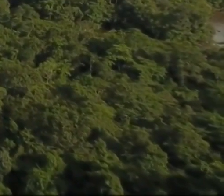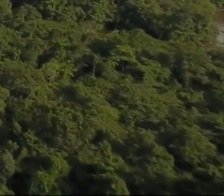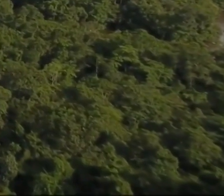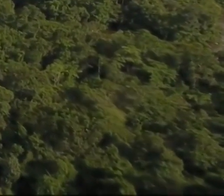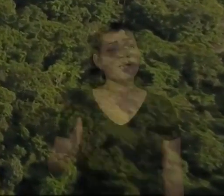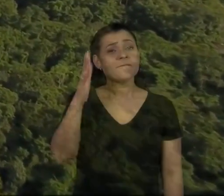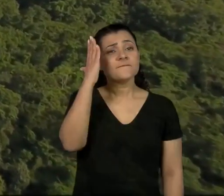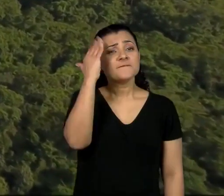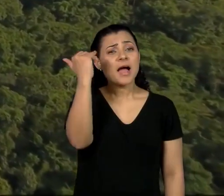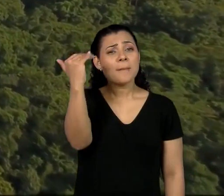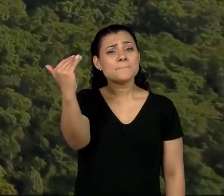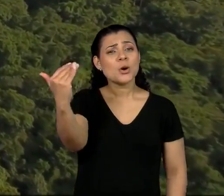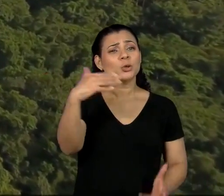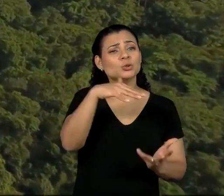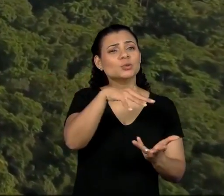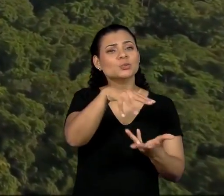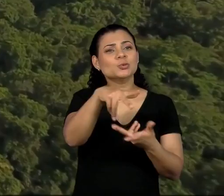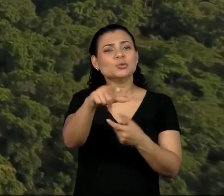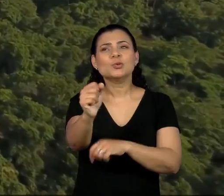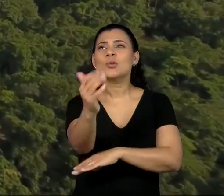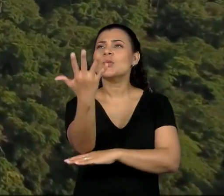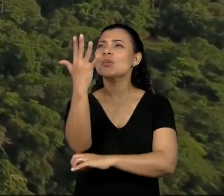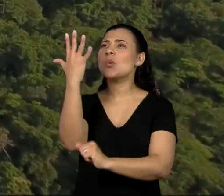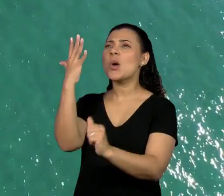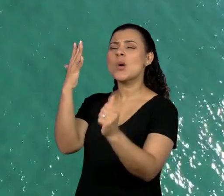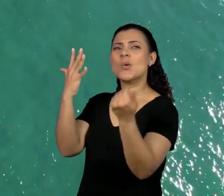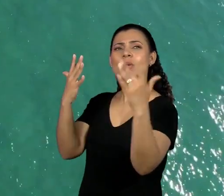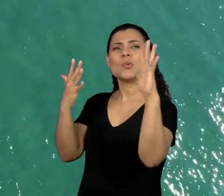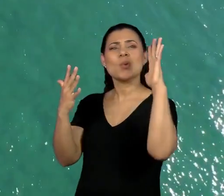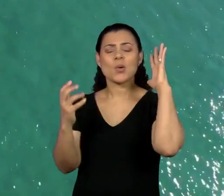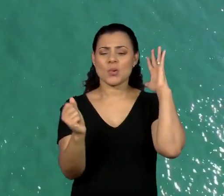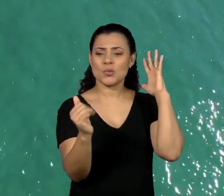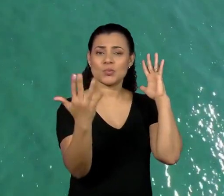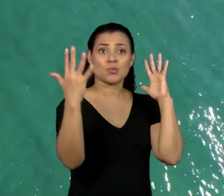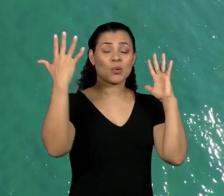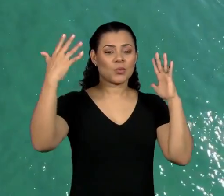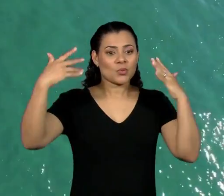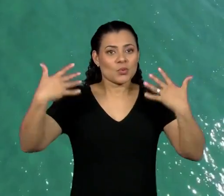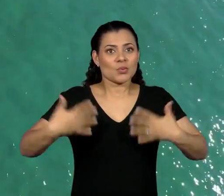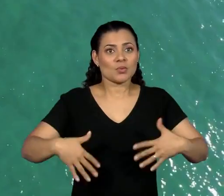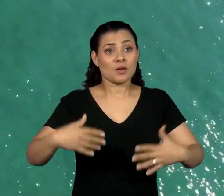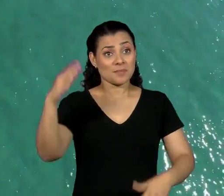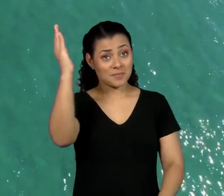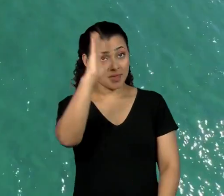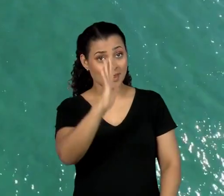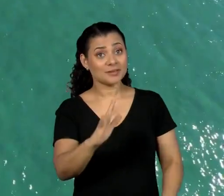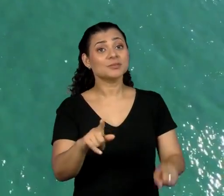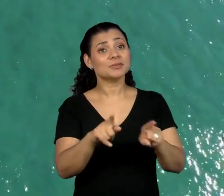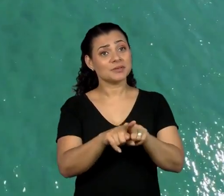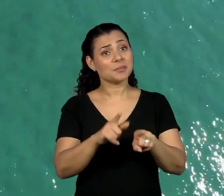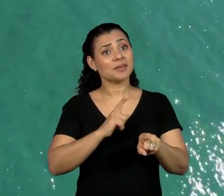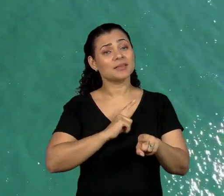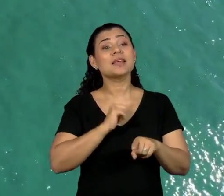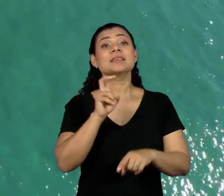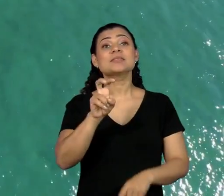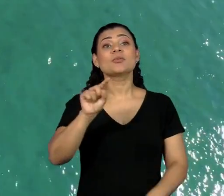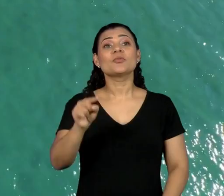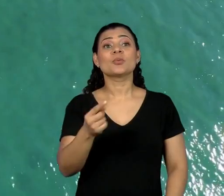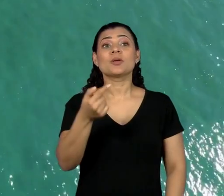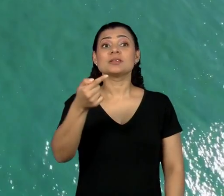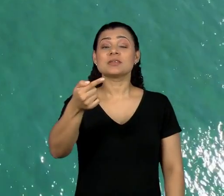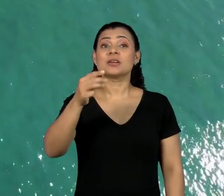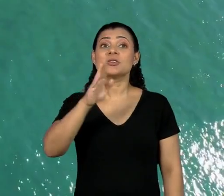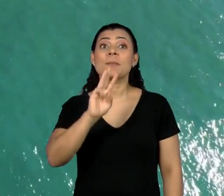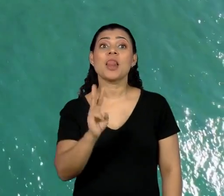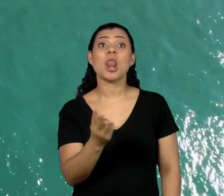Conhecido em todo o mundo por suas florestas tropicais, o Brasil é também um país costeiro, com 5,7